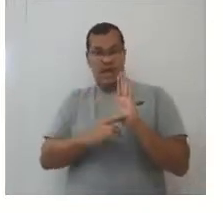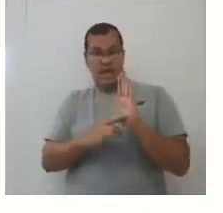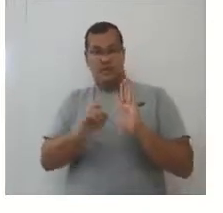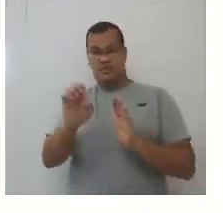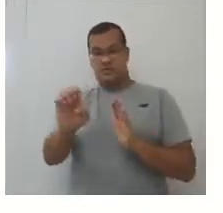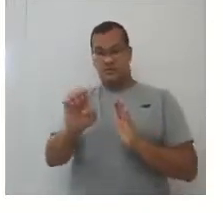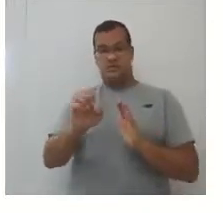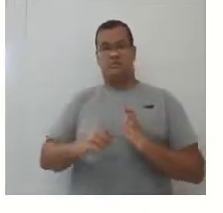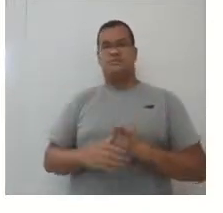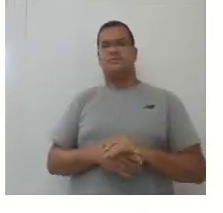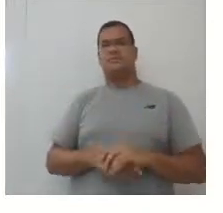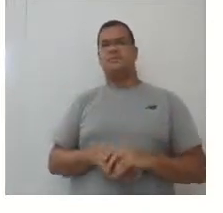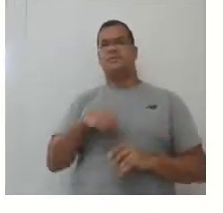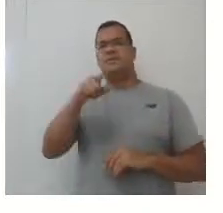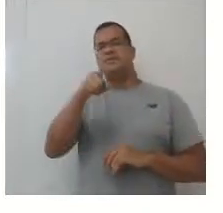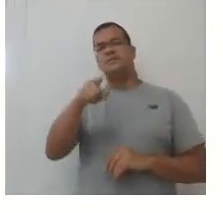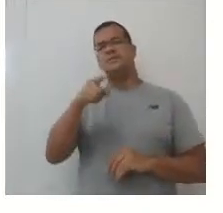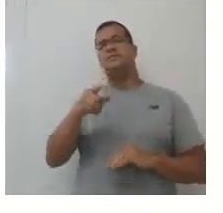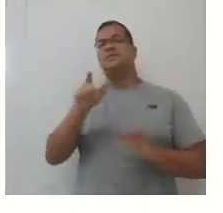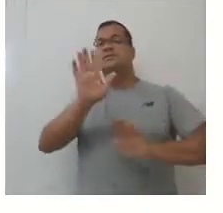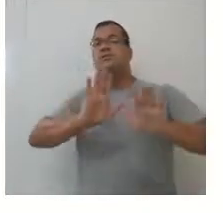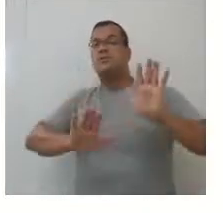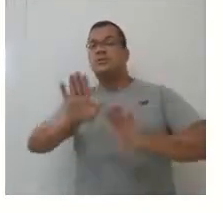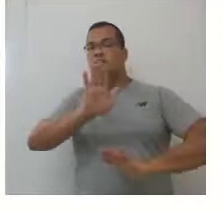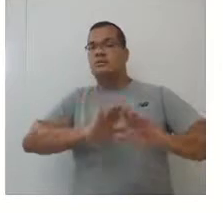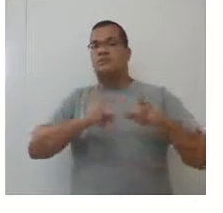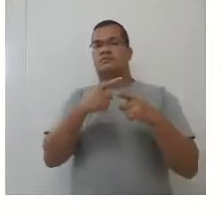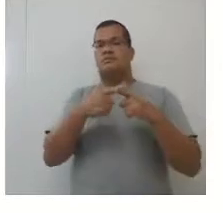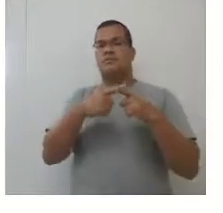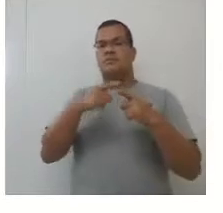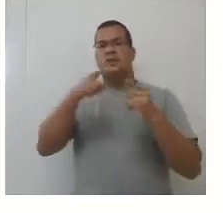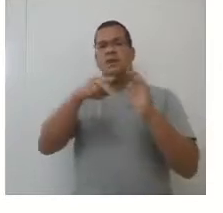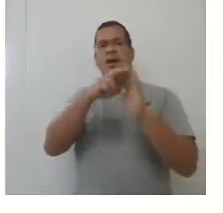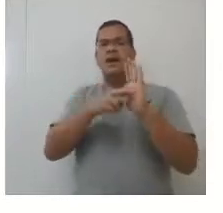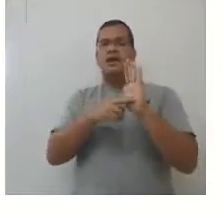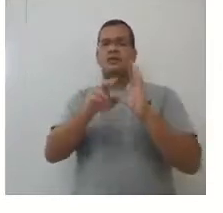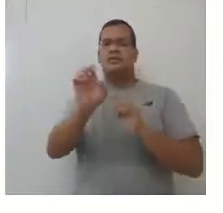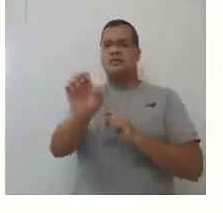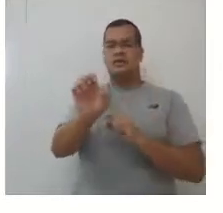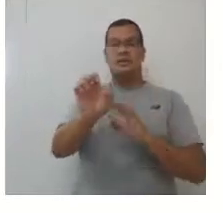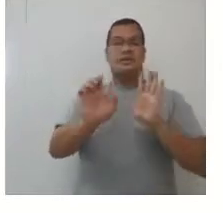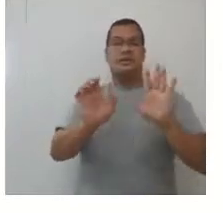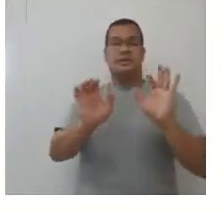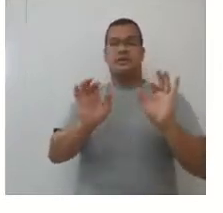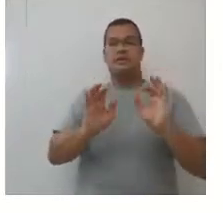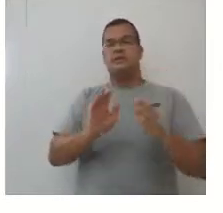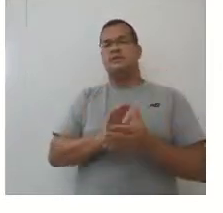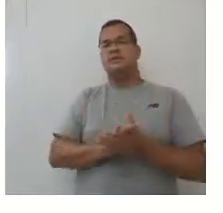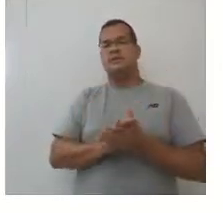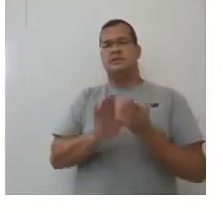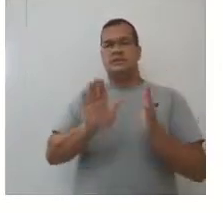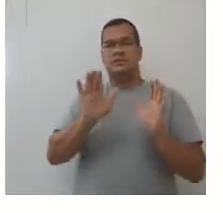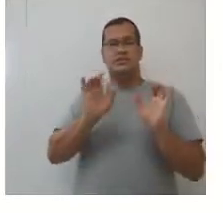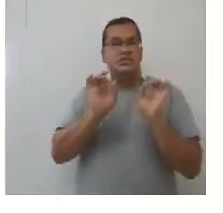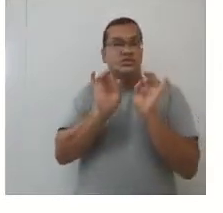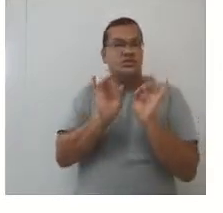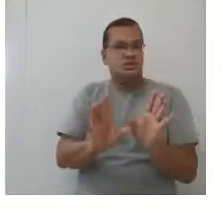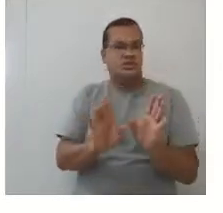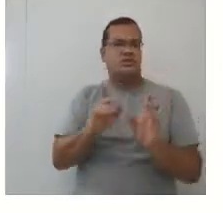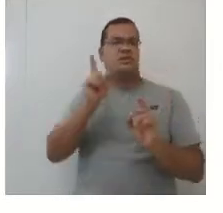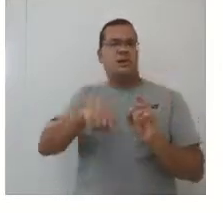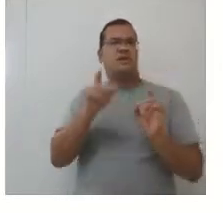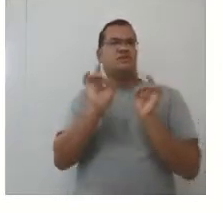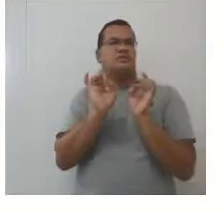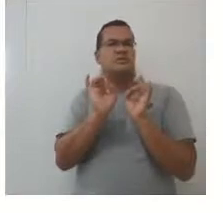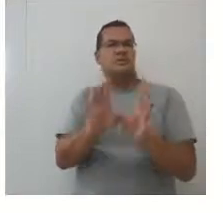dessa regra do I, vocês têm que tomar muito cuidado, porque assim, a regra do I nada mais é, veja, nada mais é